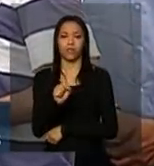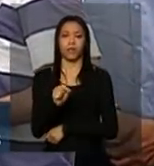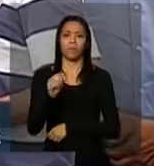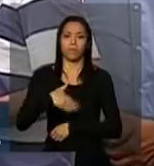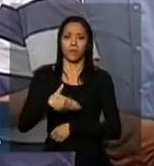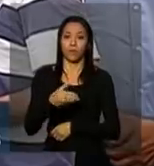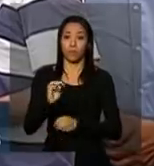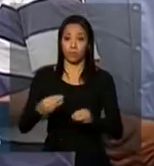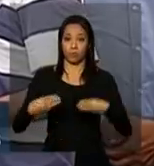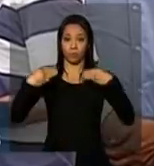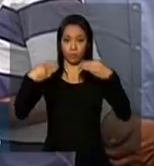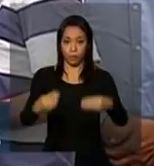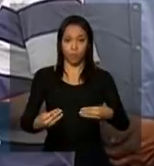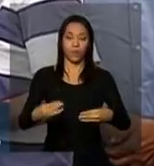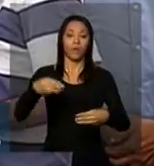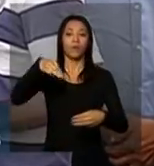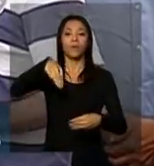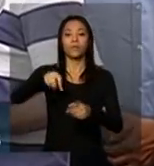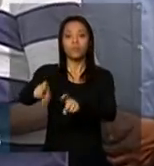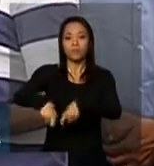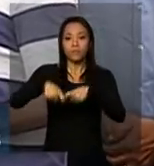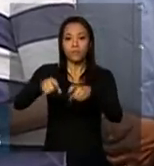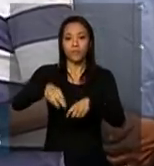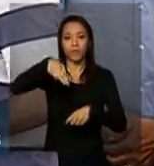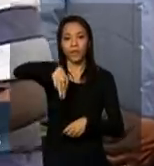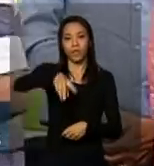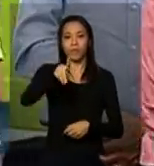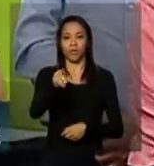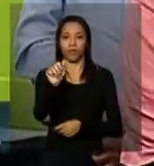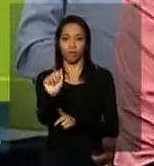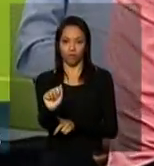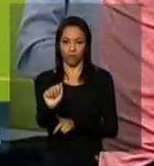pelo Ministério do Desenvolvimento Agrário o